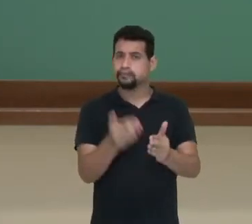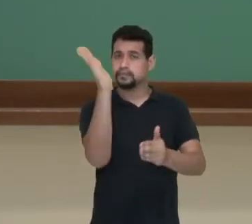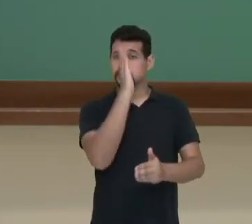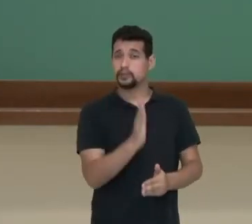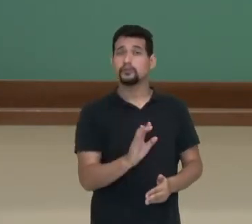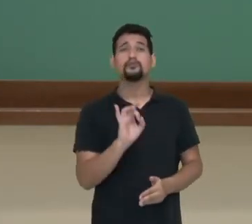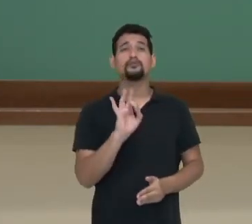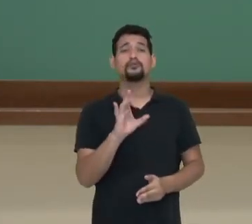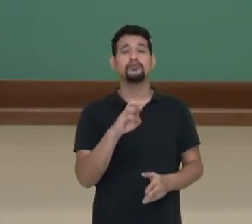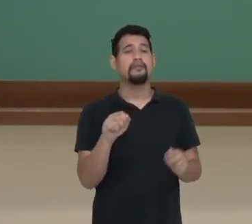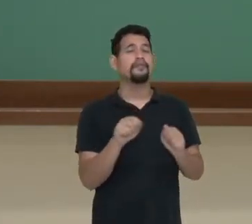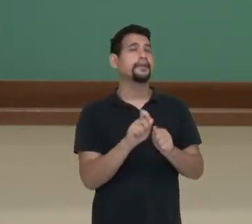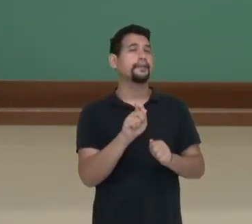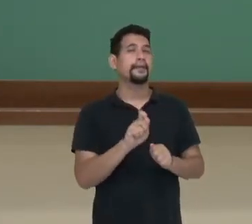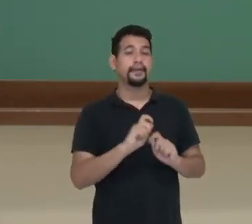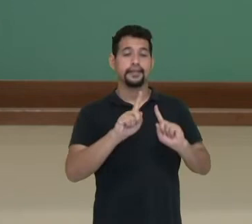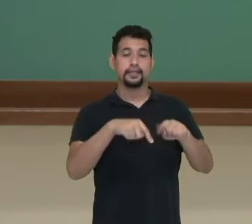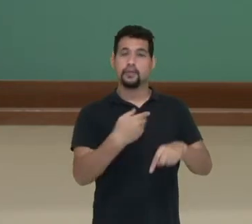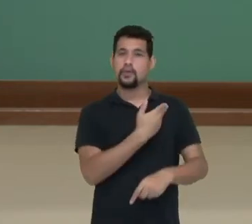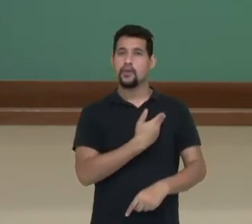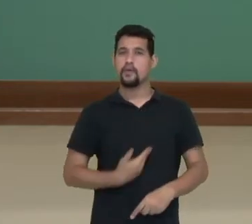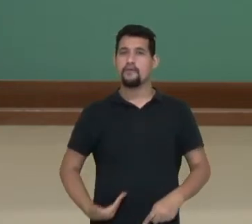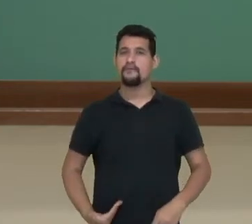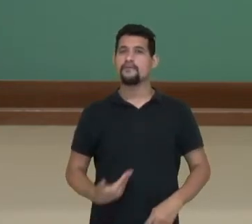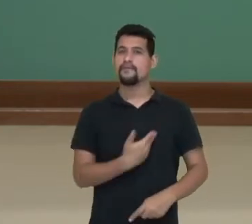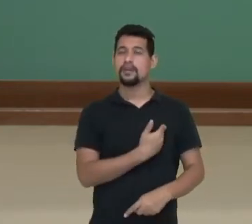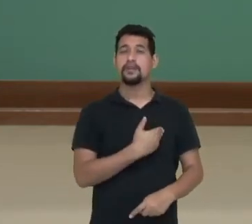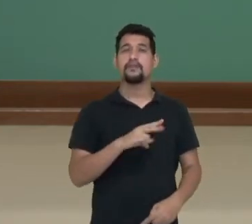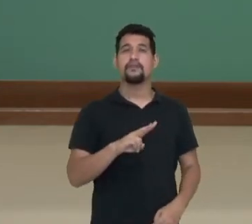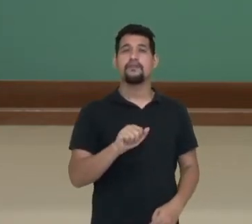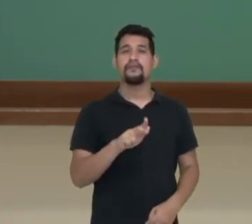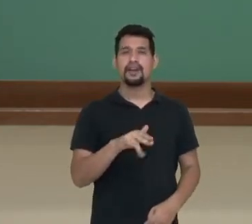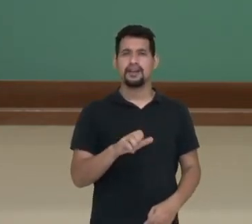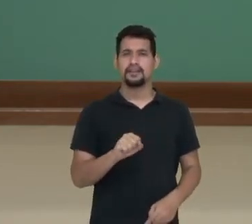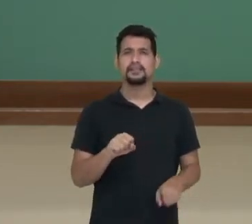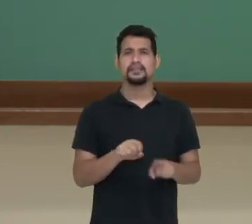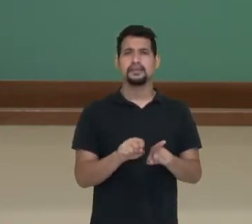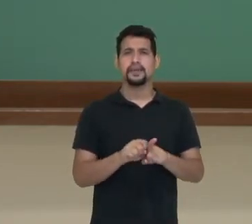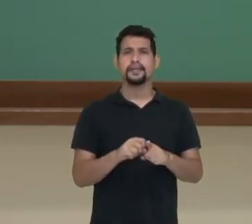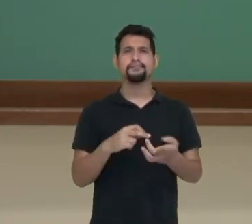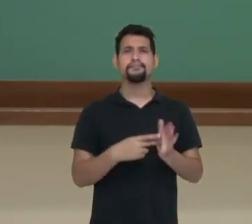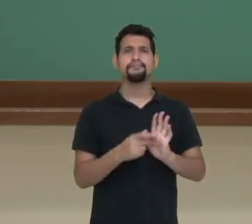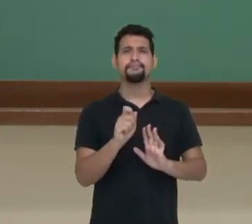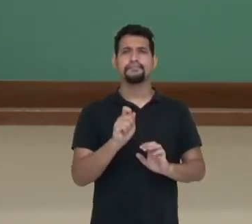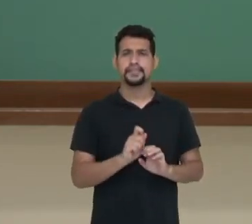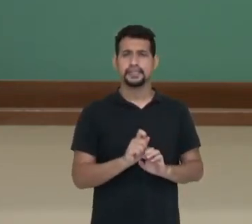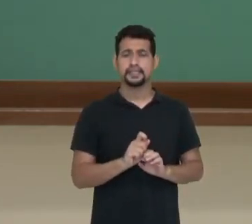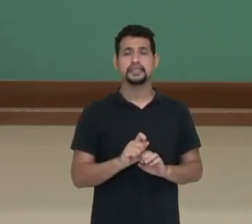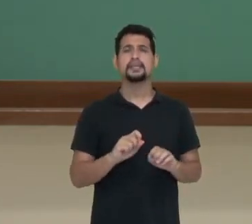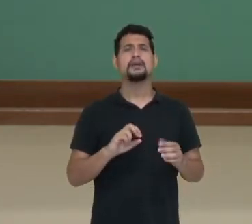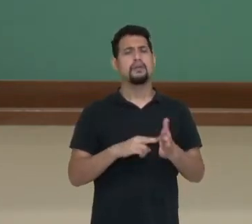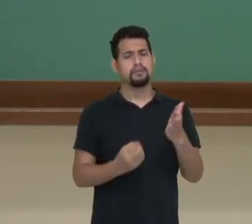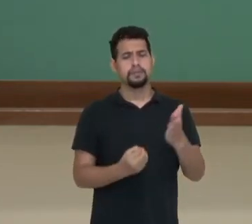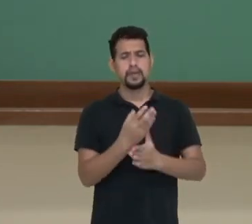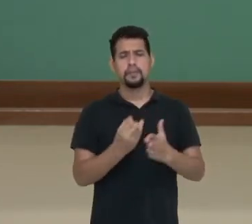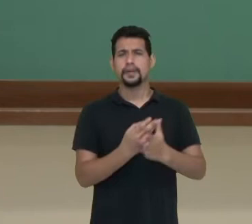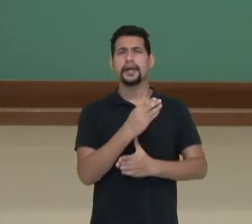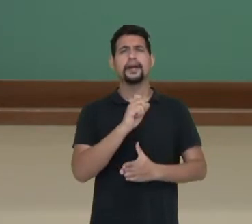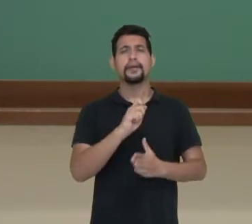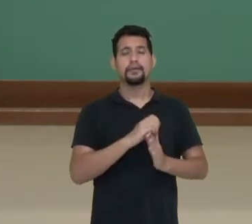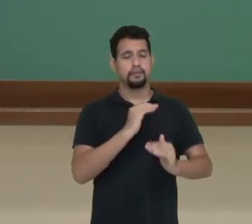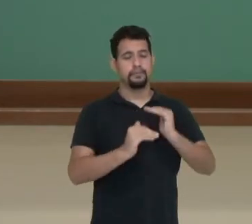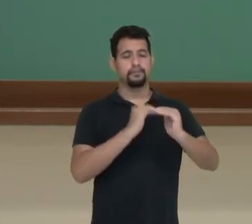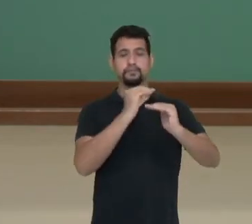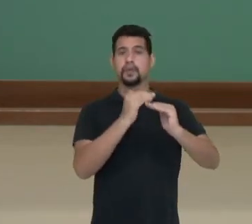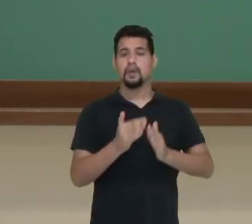apenas restabelecida a partir do governo Vargas. E é muito importante para a Marinha, como instituição, justamente o desenvolvimento de seus